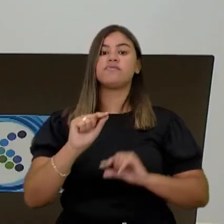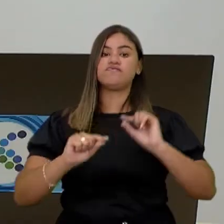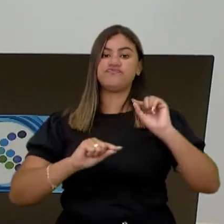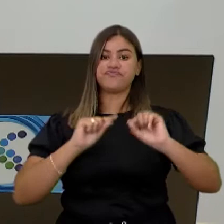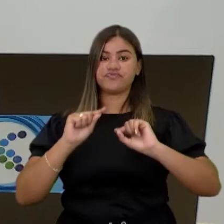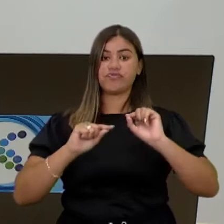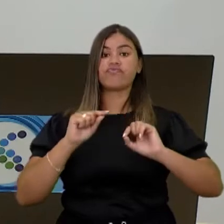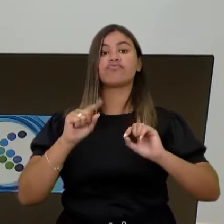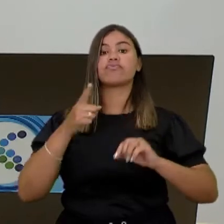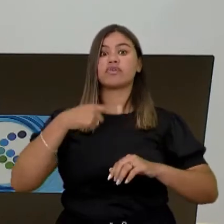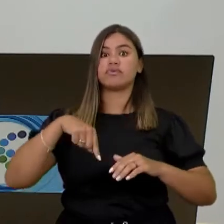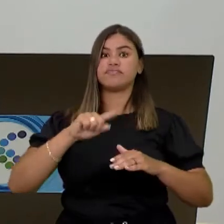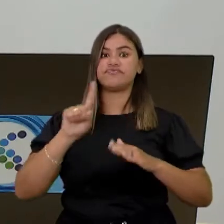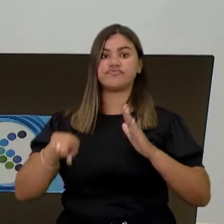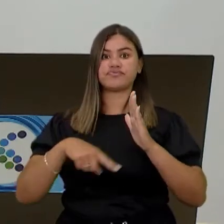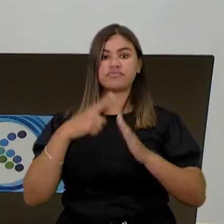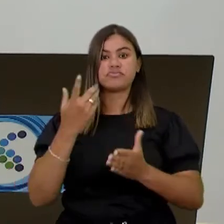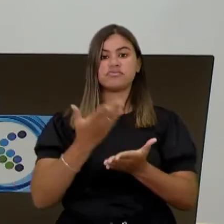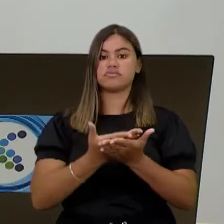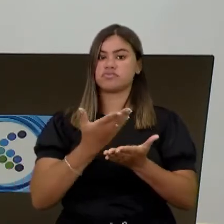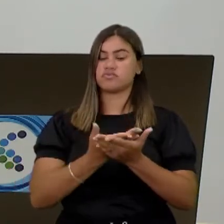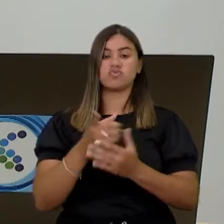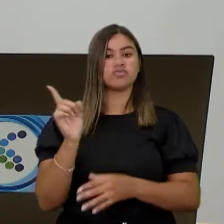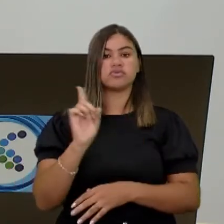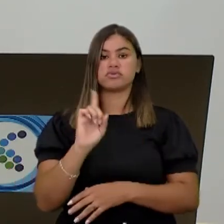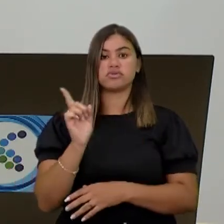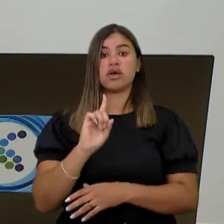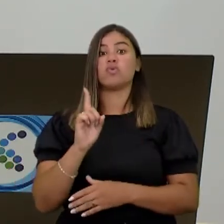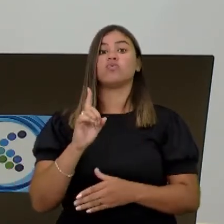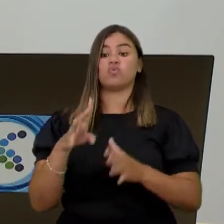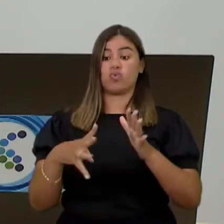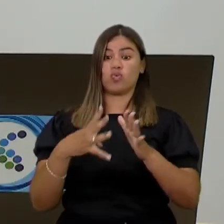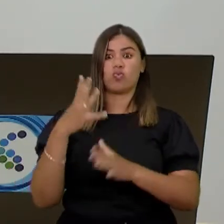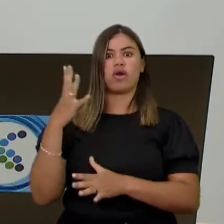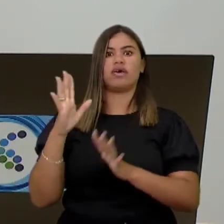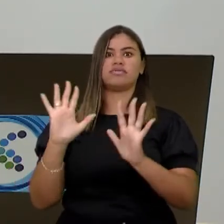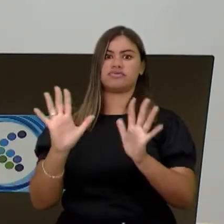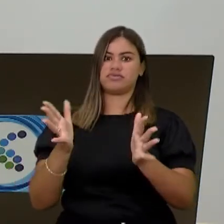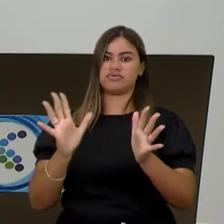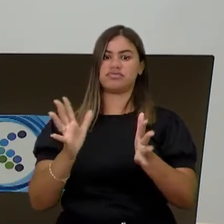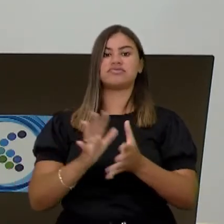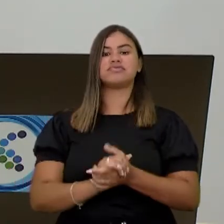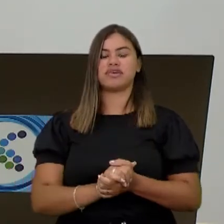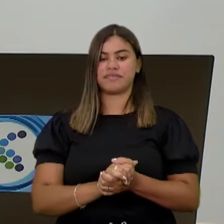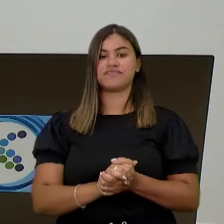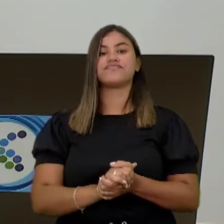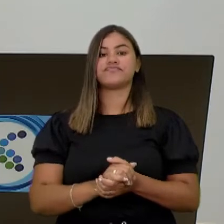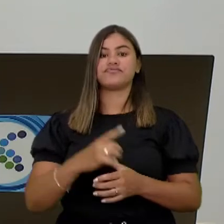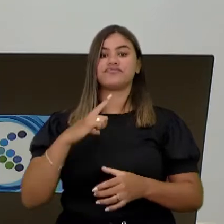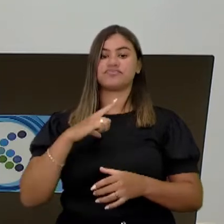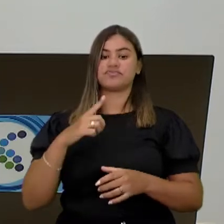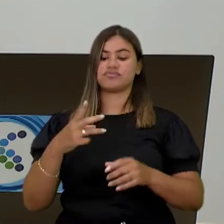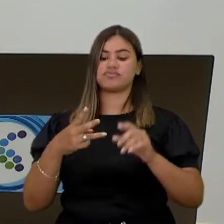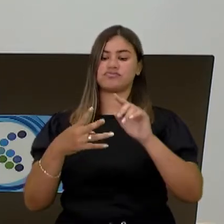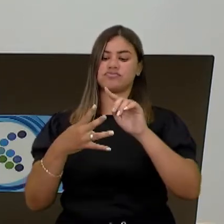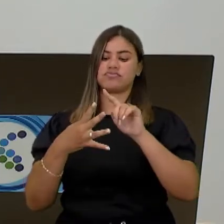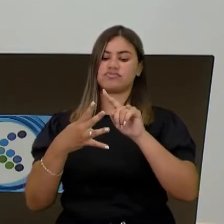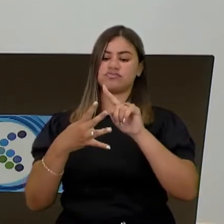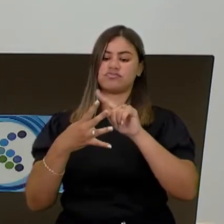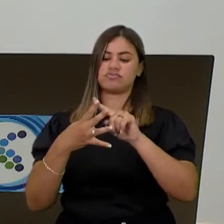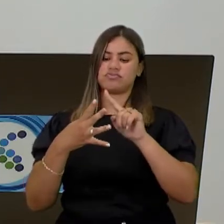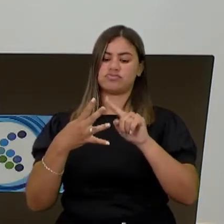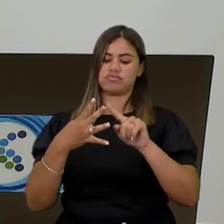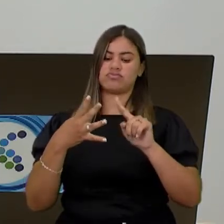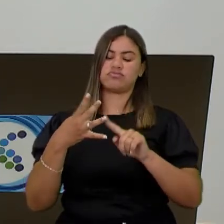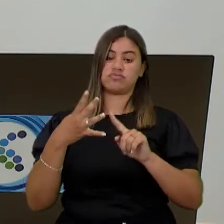primeira aula, né? A gente já está na 4ª aula desse desenvolvimento, tirando aquelas 2 em que nós apresentamos o componente todo, demos um